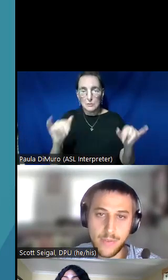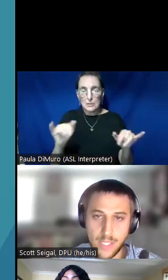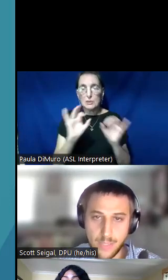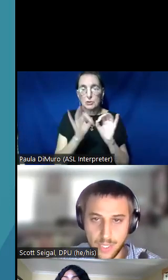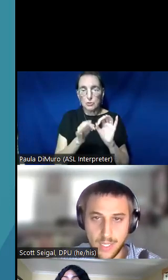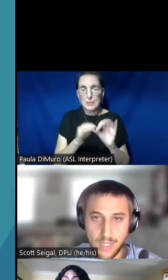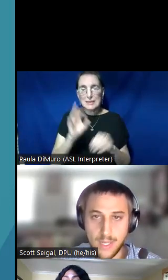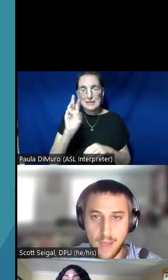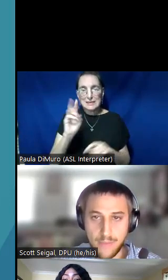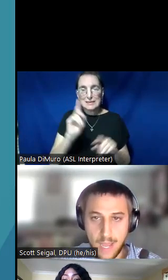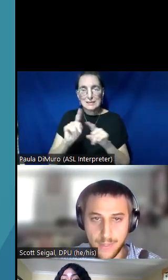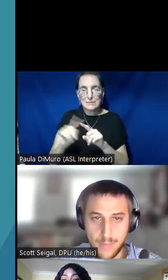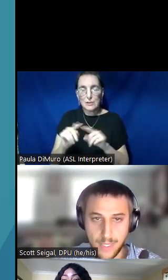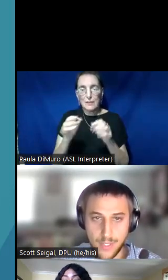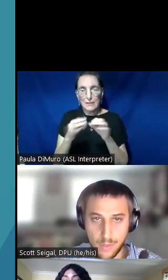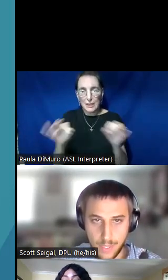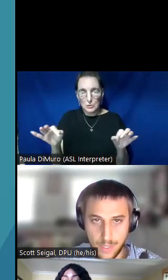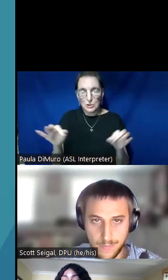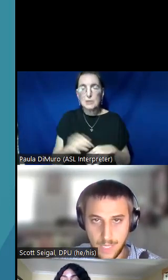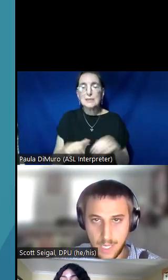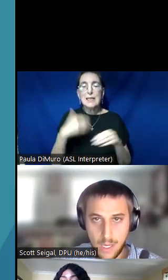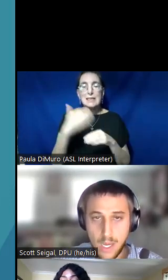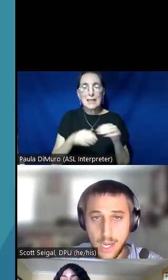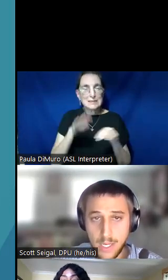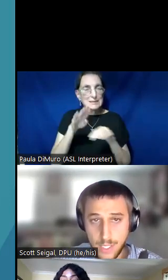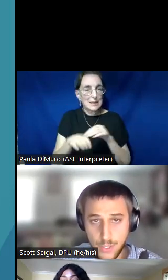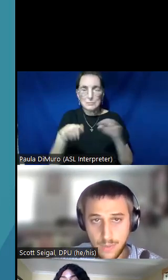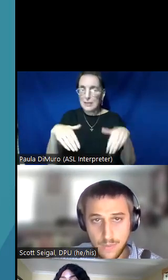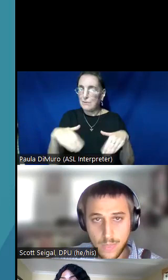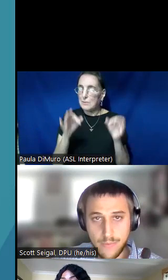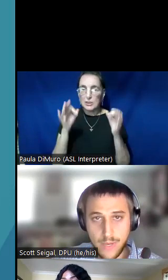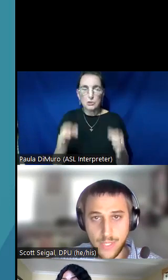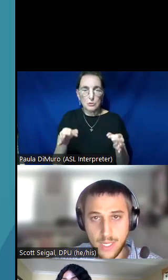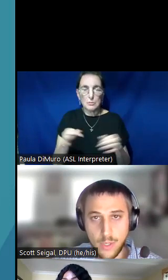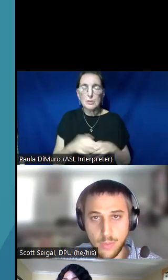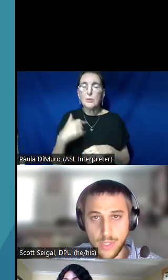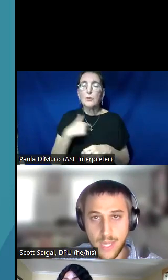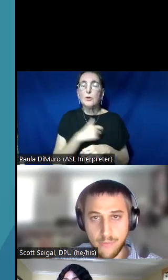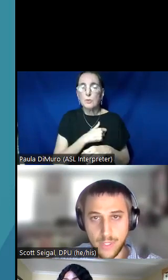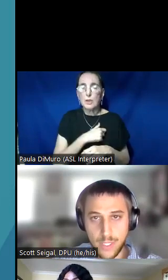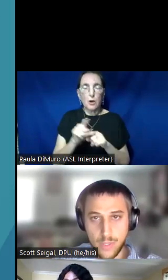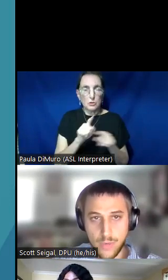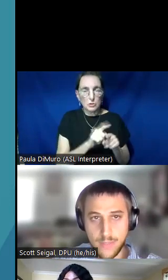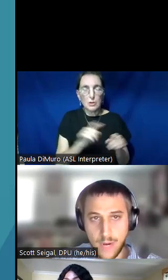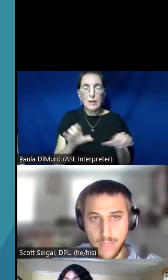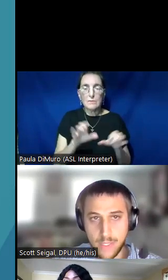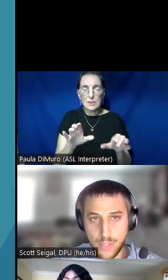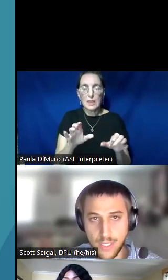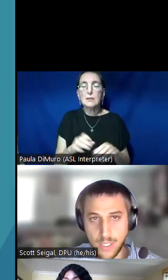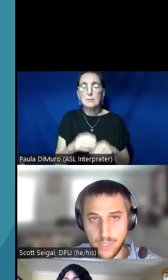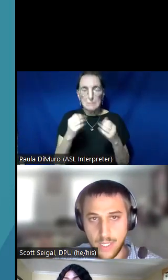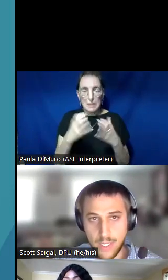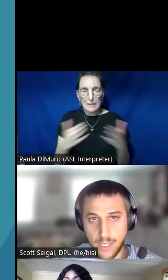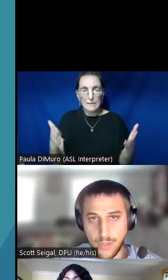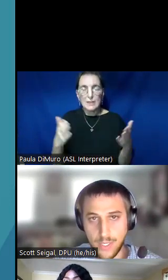interpretação simultânea nas seis línguas, que esse procedimento ainda que foi determinado na adição, não